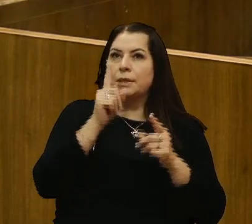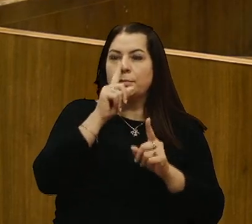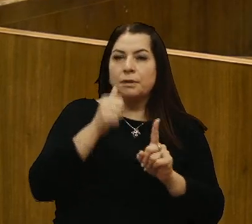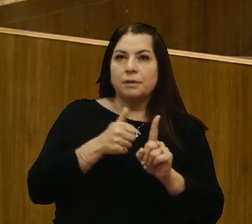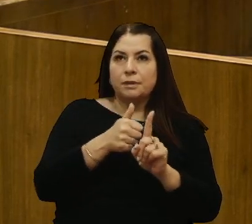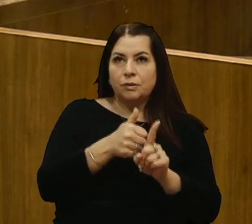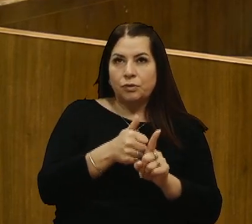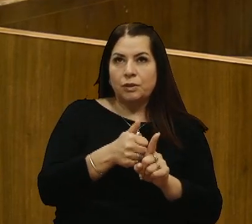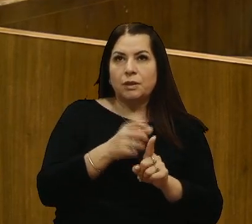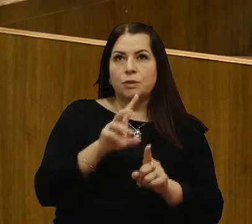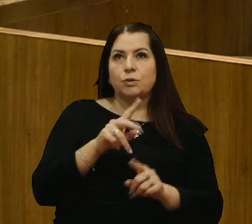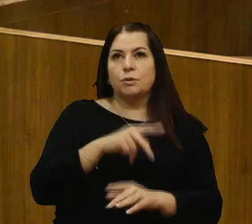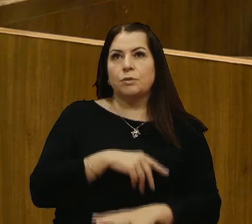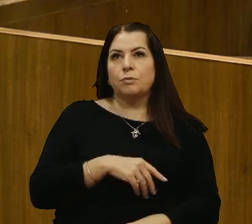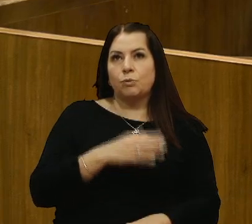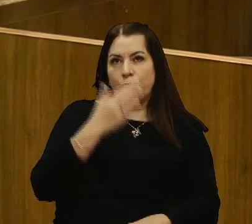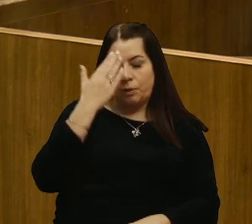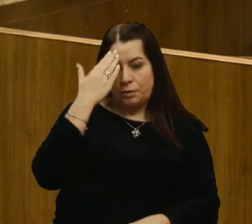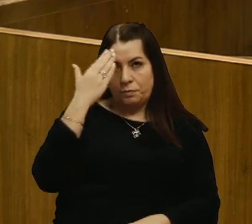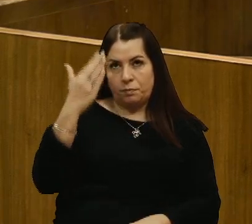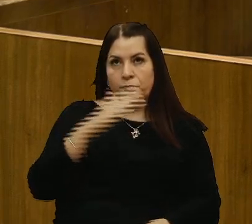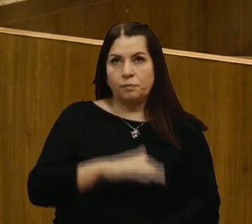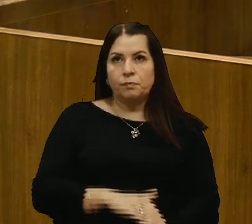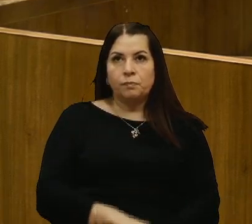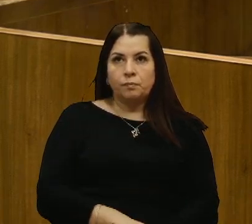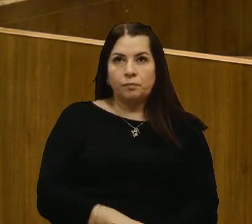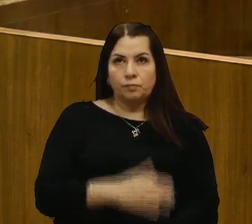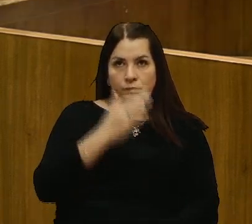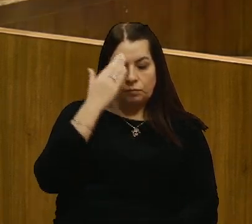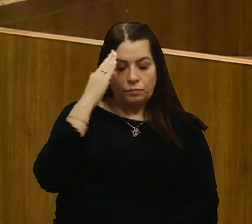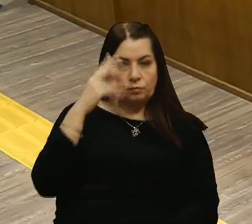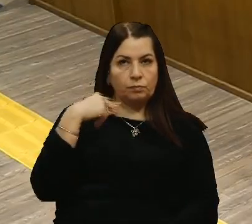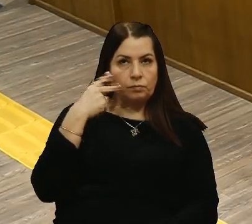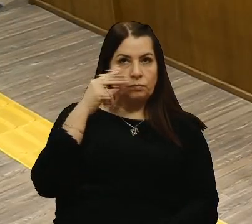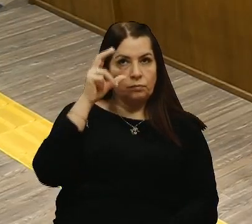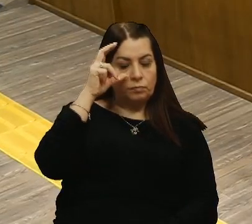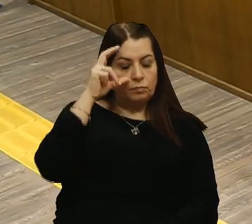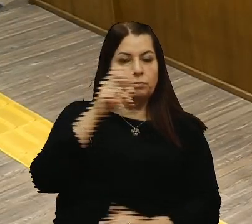mães atípicas. Seria isso e muito obrigada. Obrigado, vereadora Sandra Boneto.